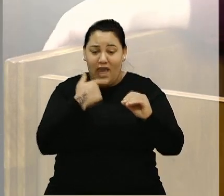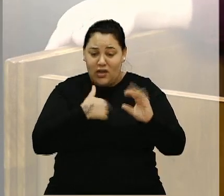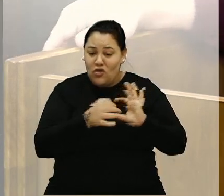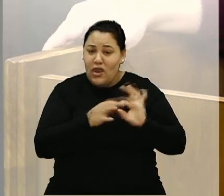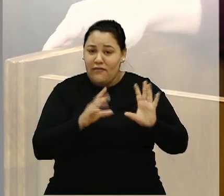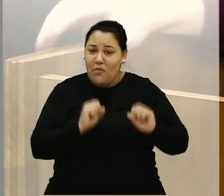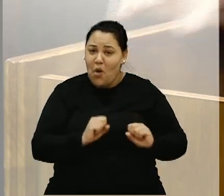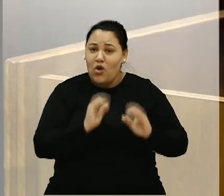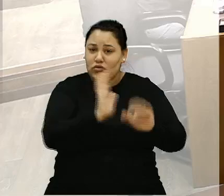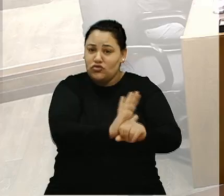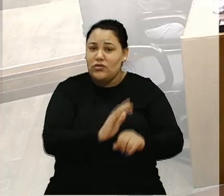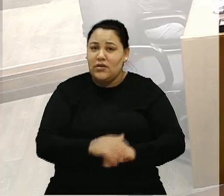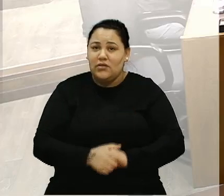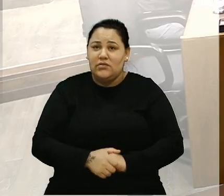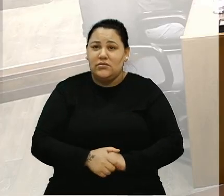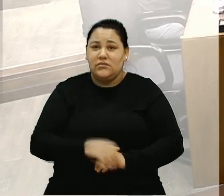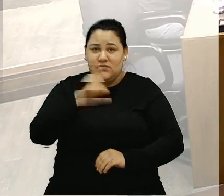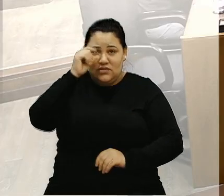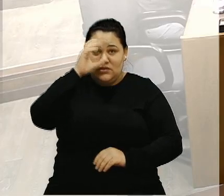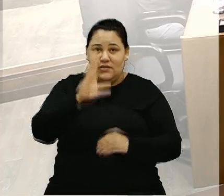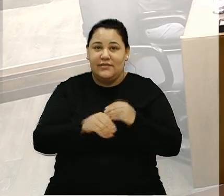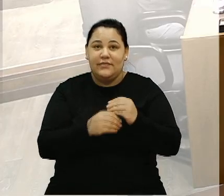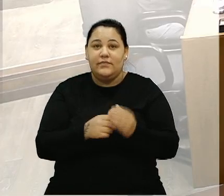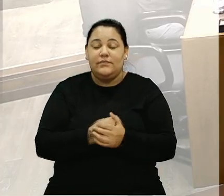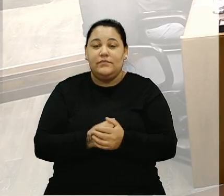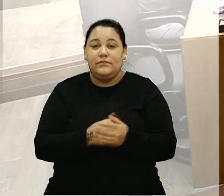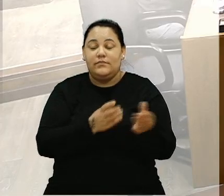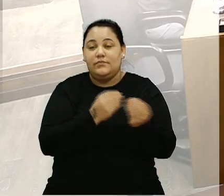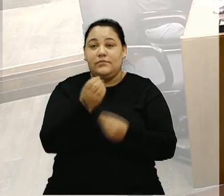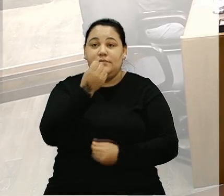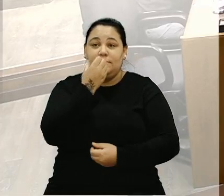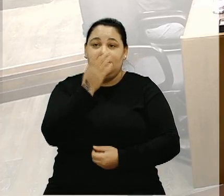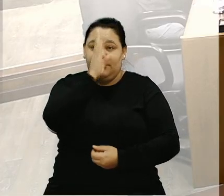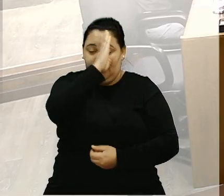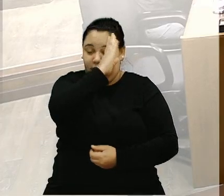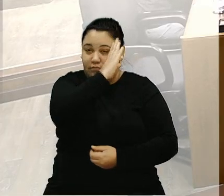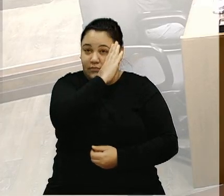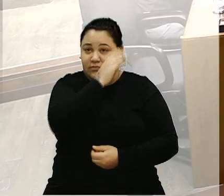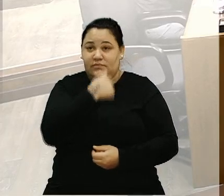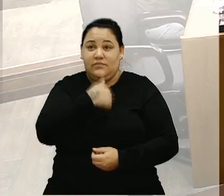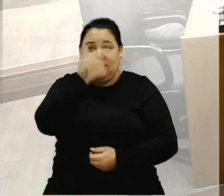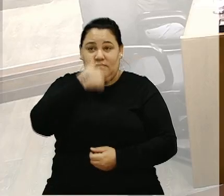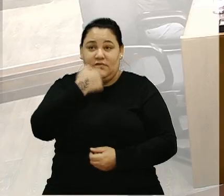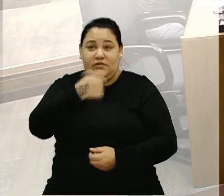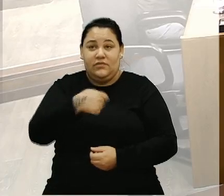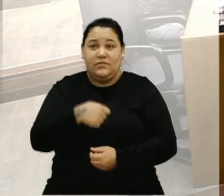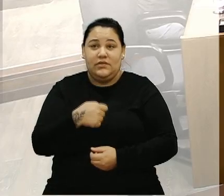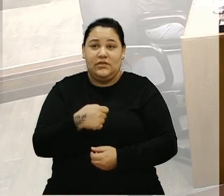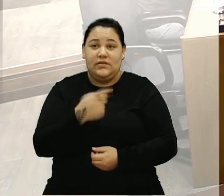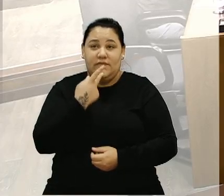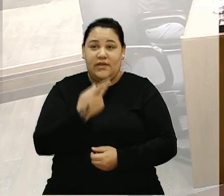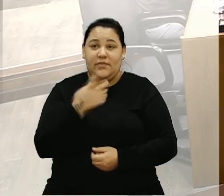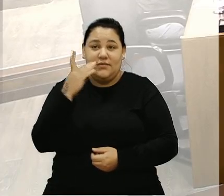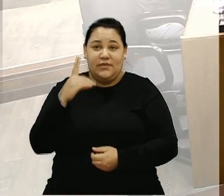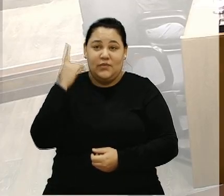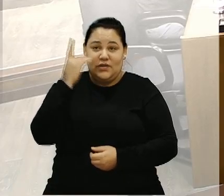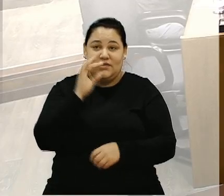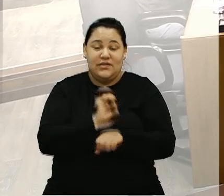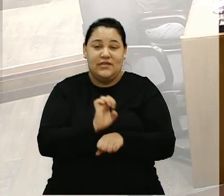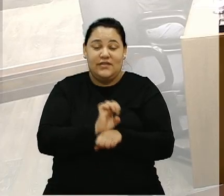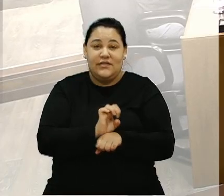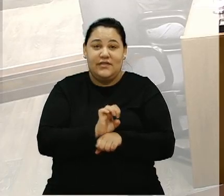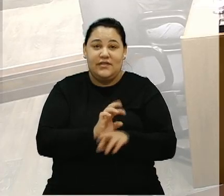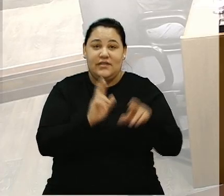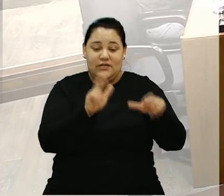Sua parte, vereador Schalco. Muito bom, vereador Bressan. Eu acho que tem que dar também o coletinho para um deputado estadual também, que até na